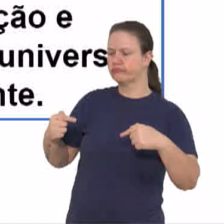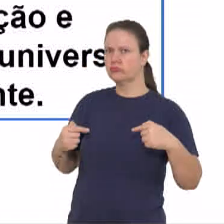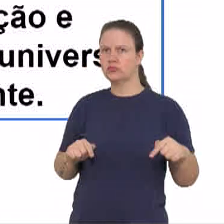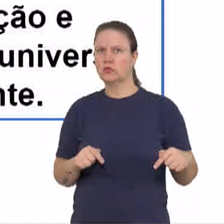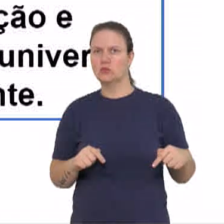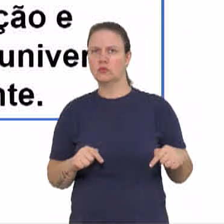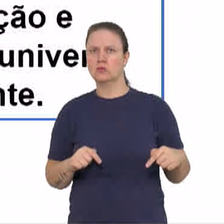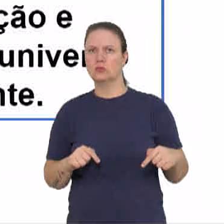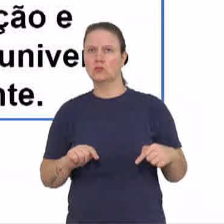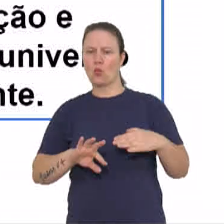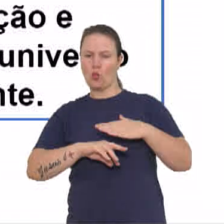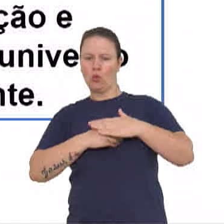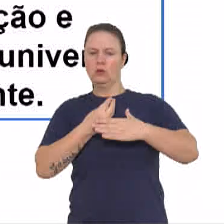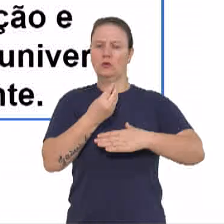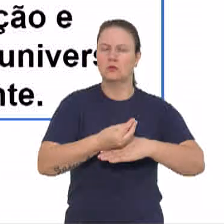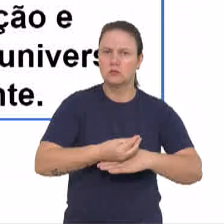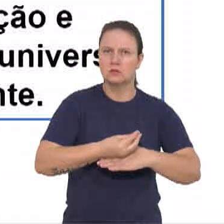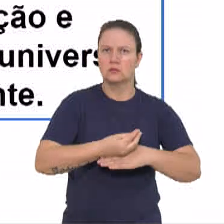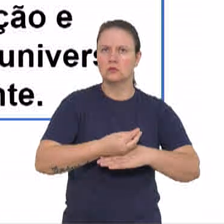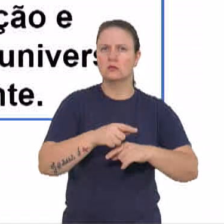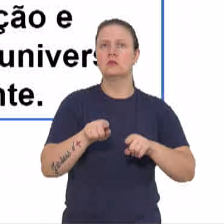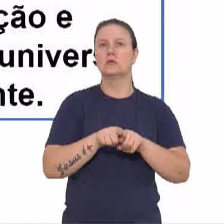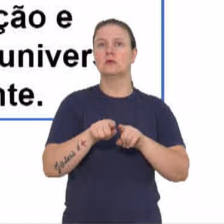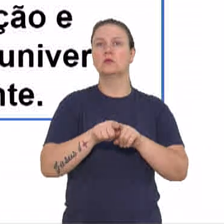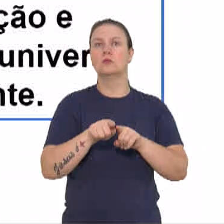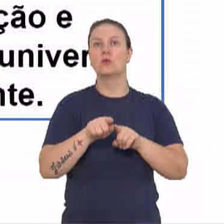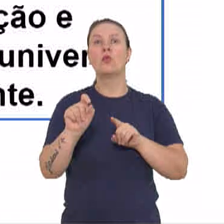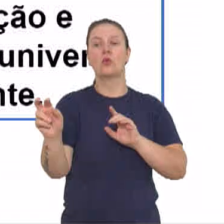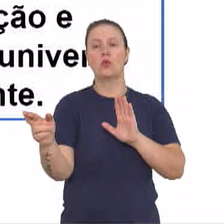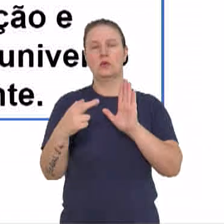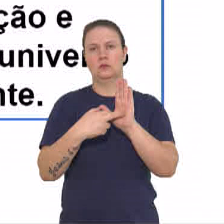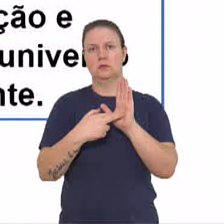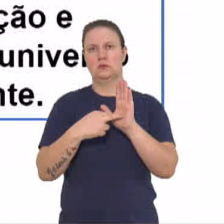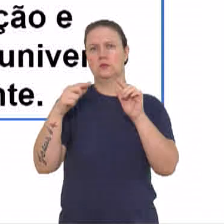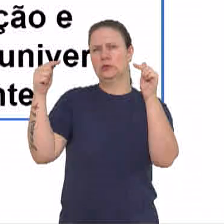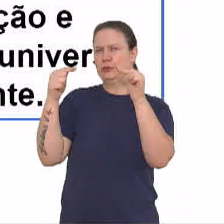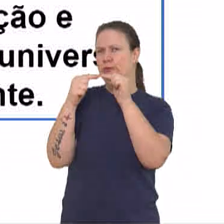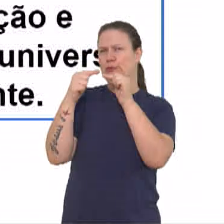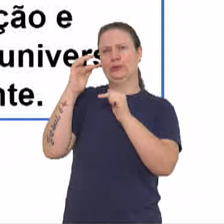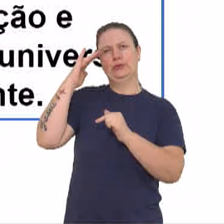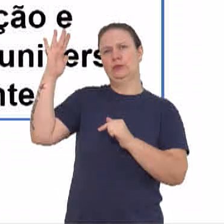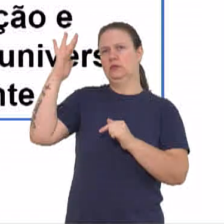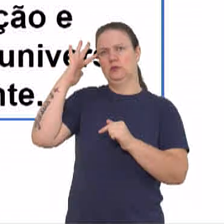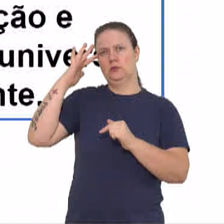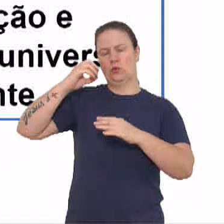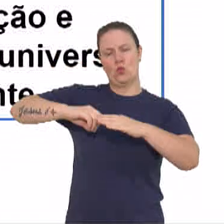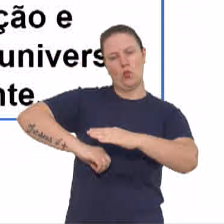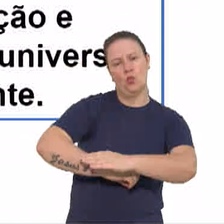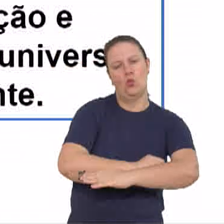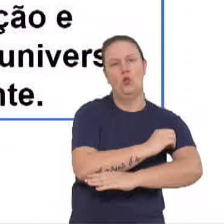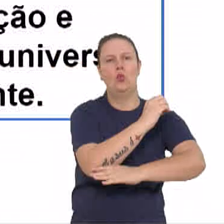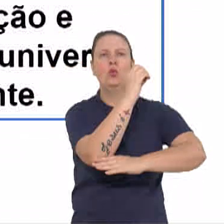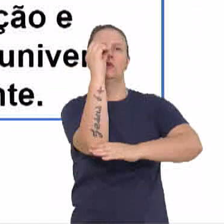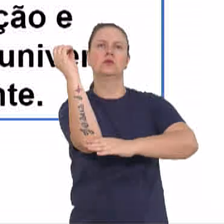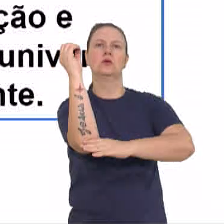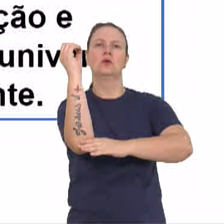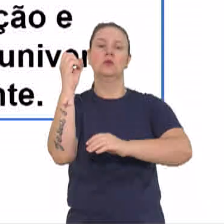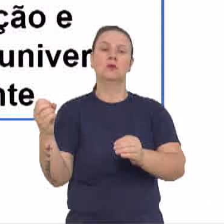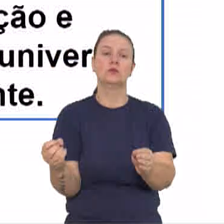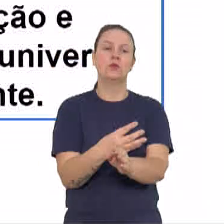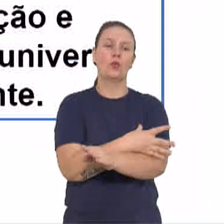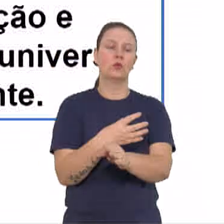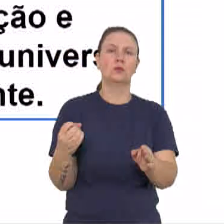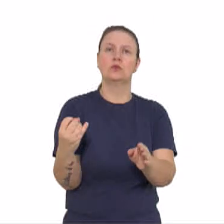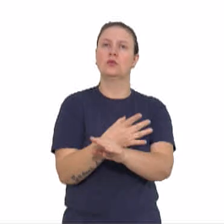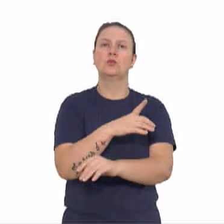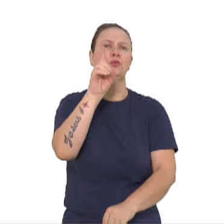reação. Segundo Heráclito, o sol é novo a cada dia, o universo muda e transforma-se